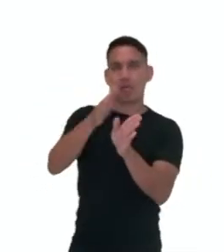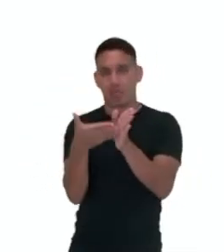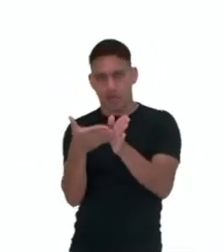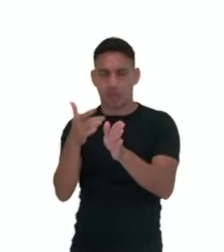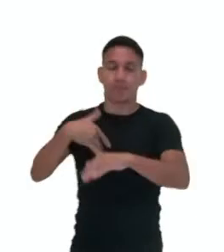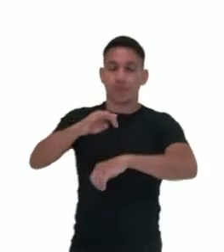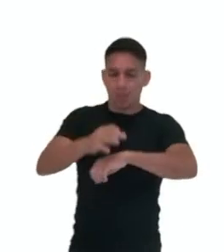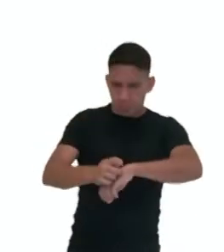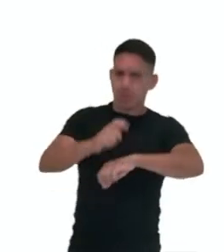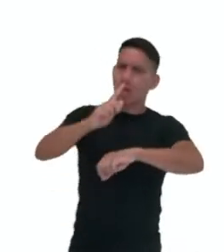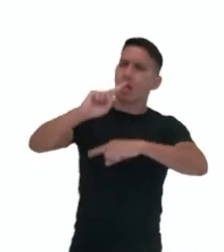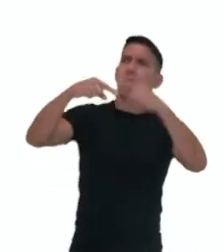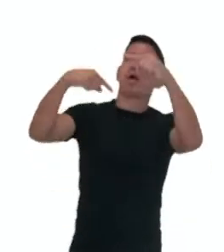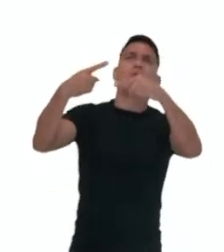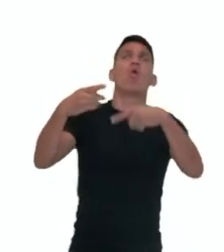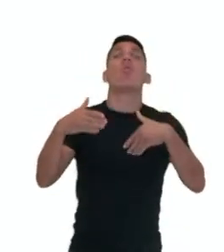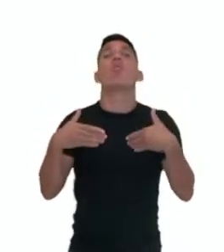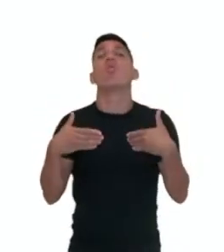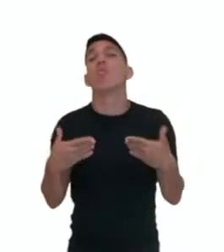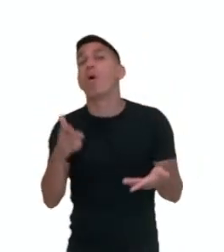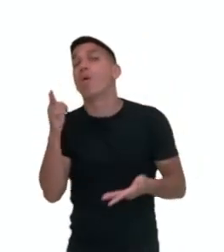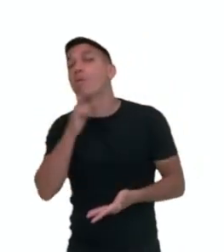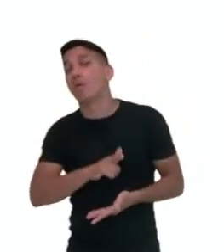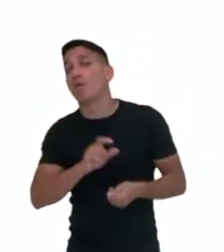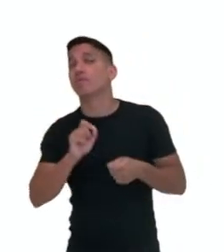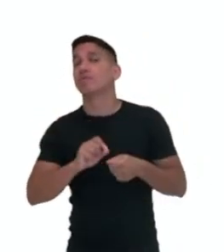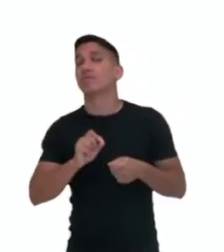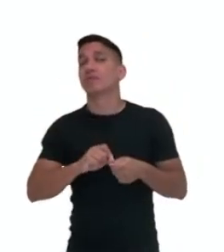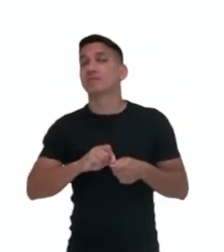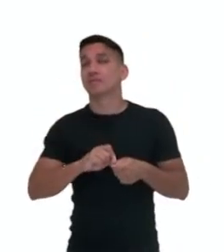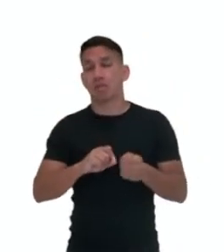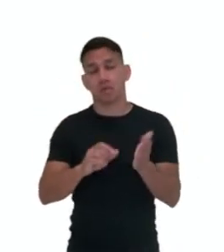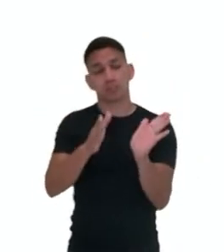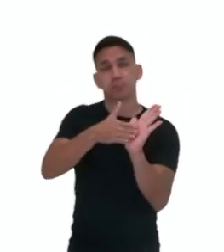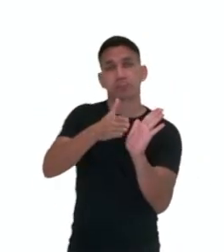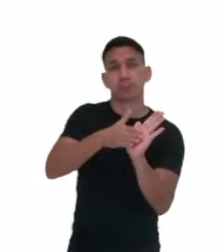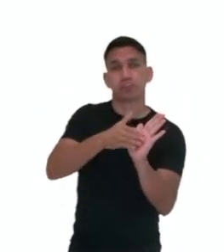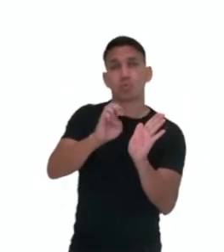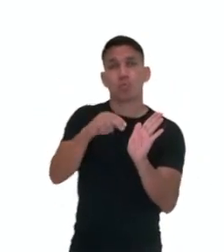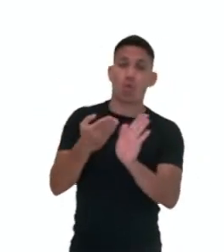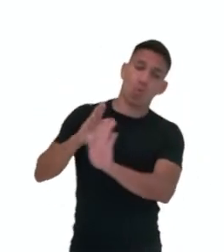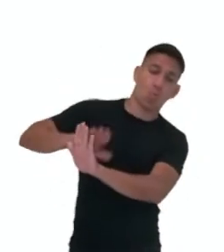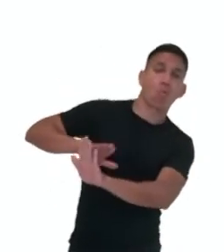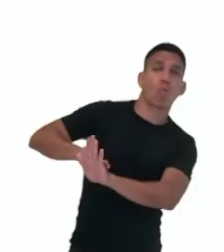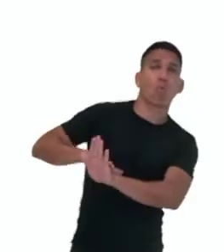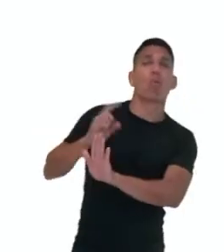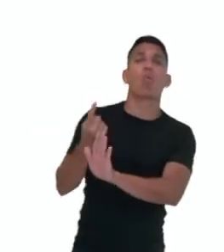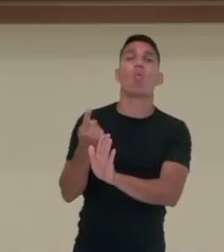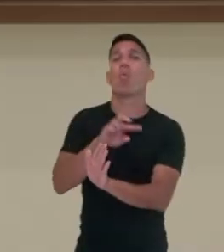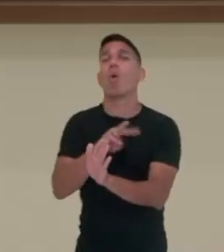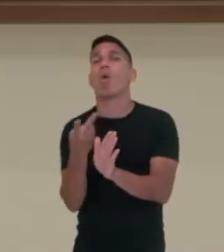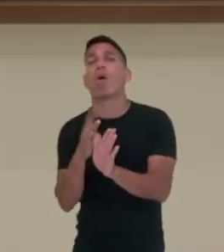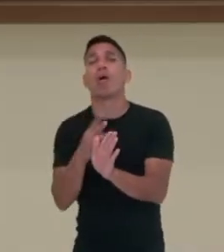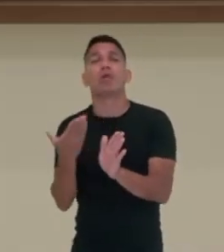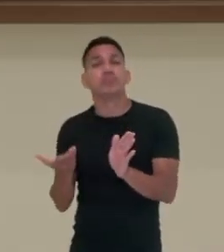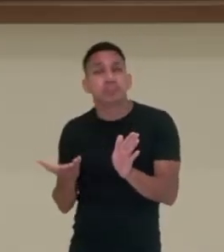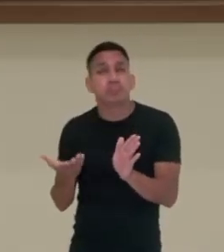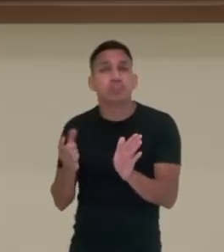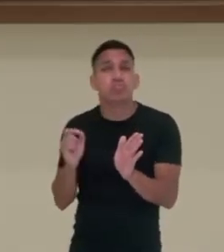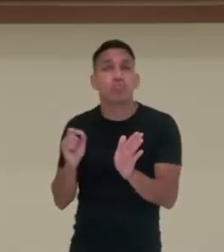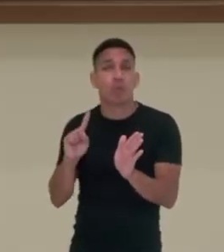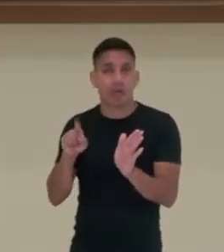é a probabilidade de sair cara? Então, tanto para sair cara ou para sair coroa, que